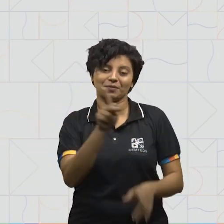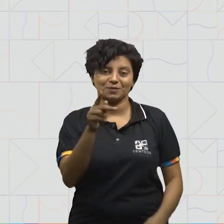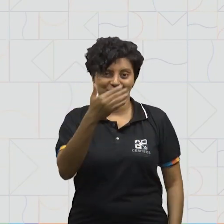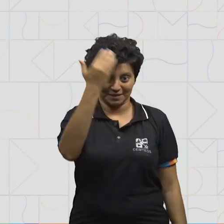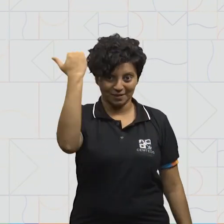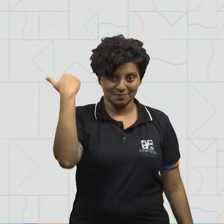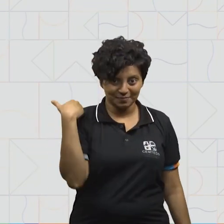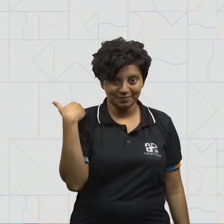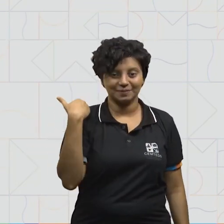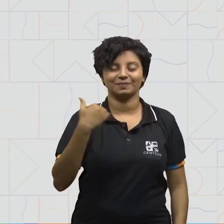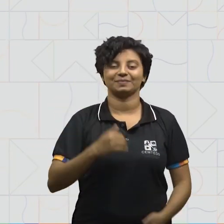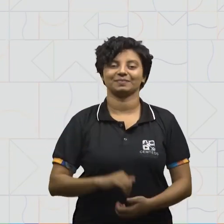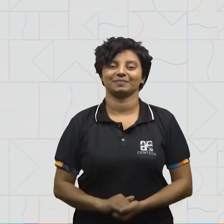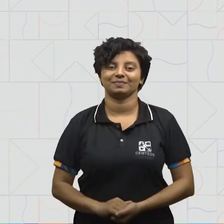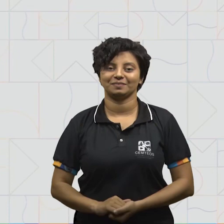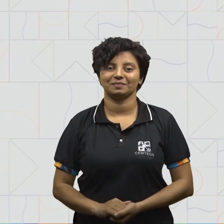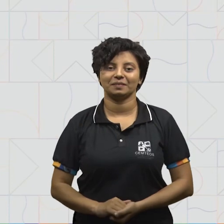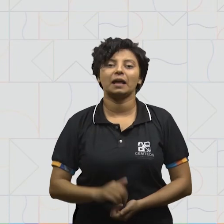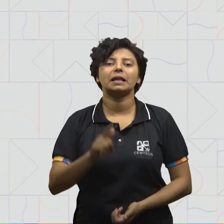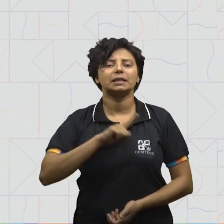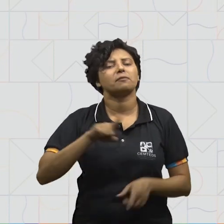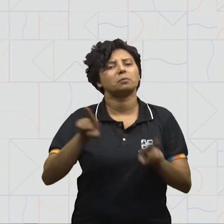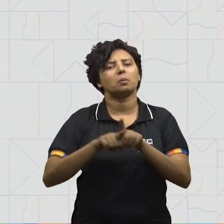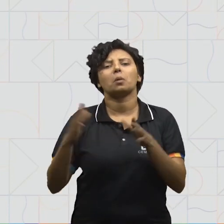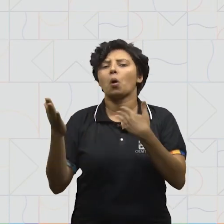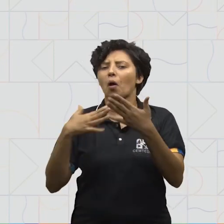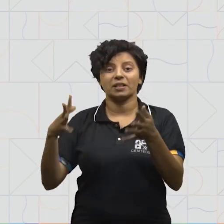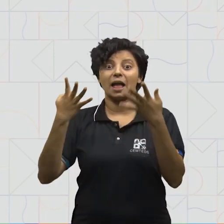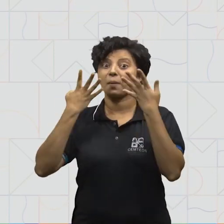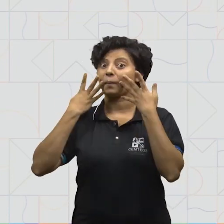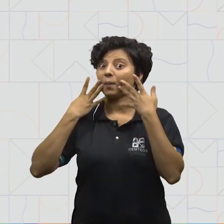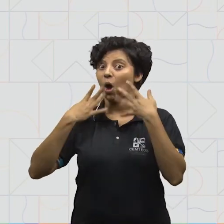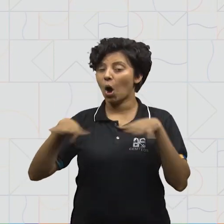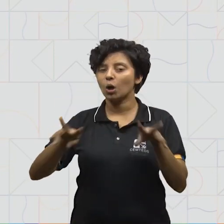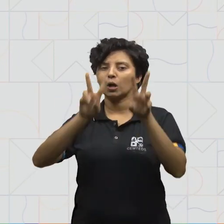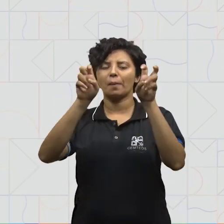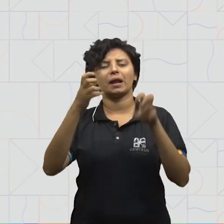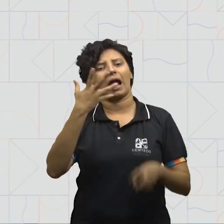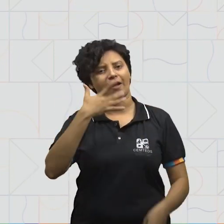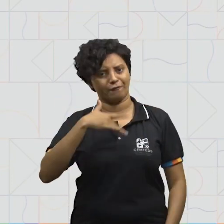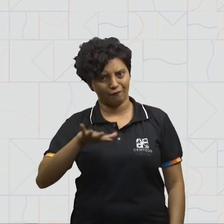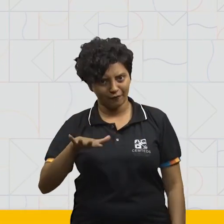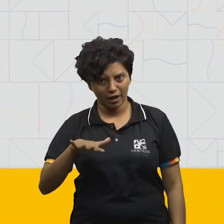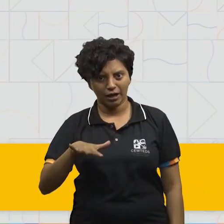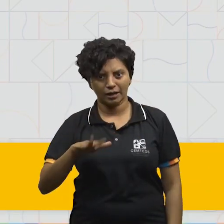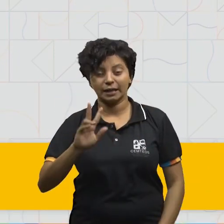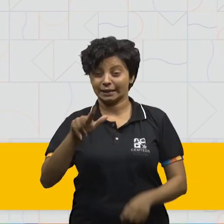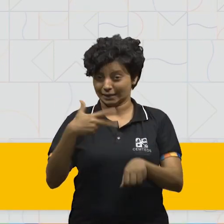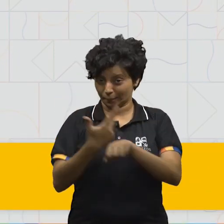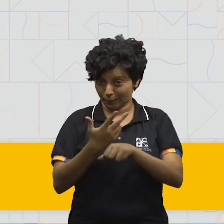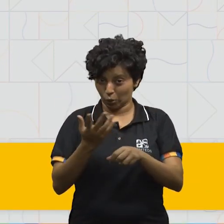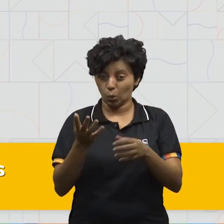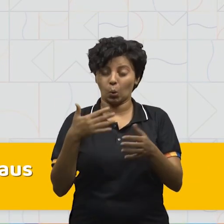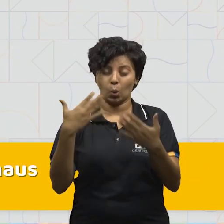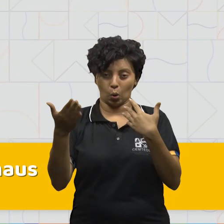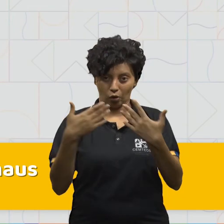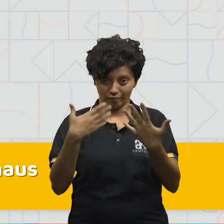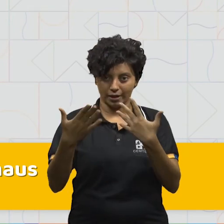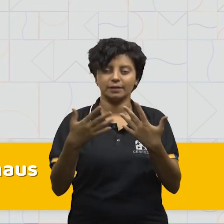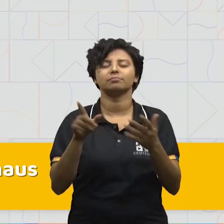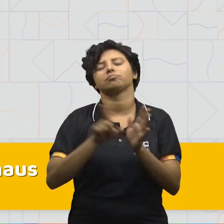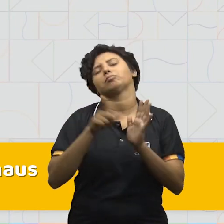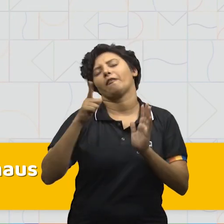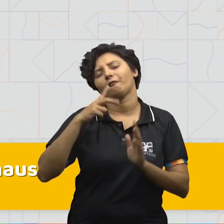da CEMED, a professora Mônica Nóbrega. Tivemos uma conversa espontânea sobre nossa infância e, após a